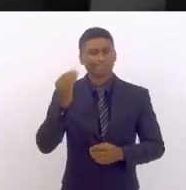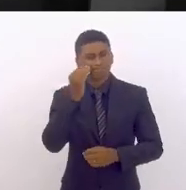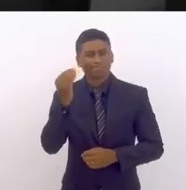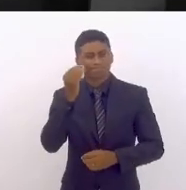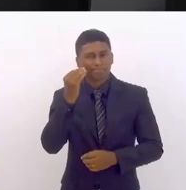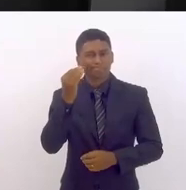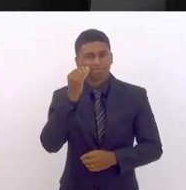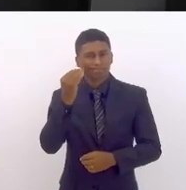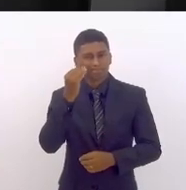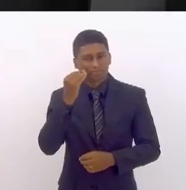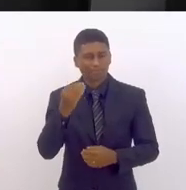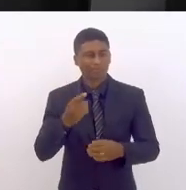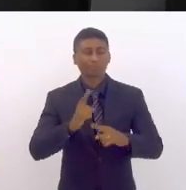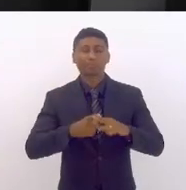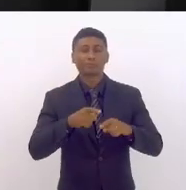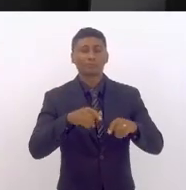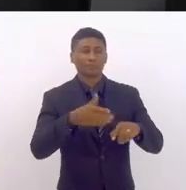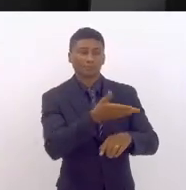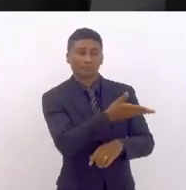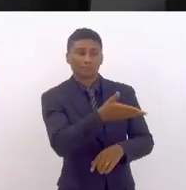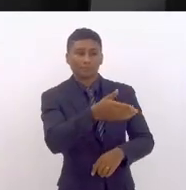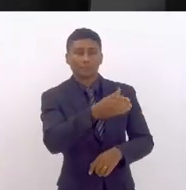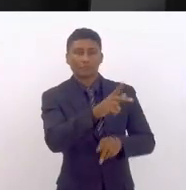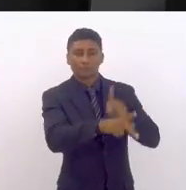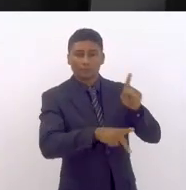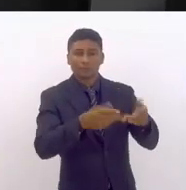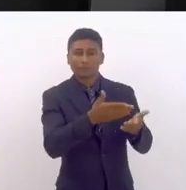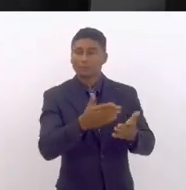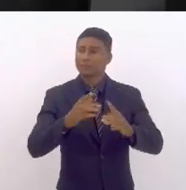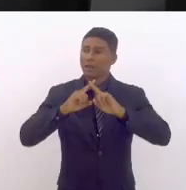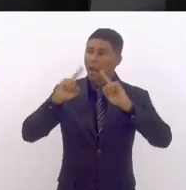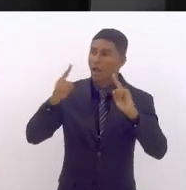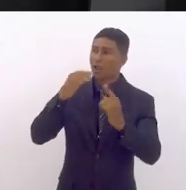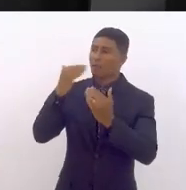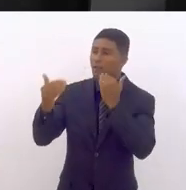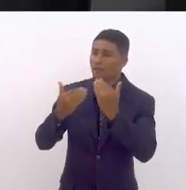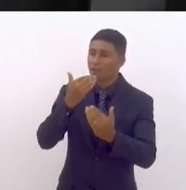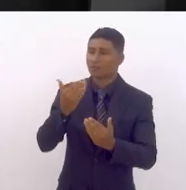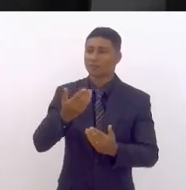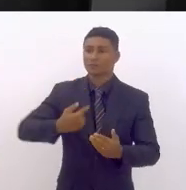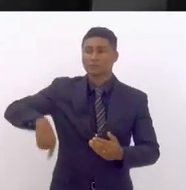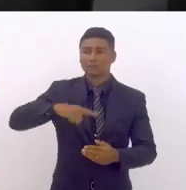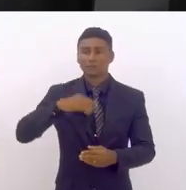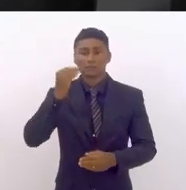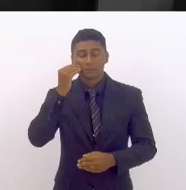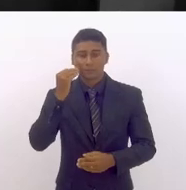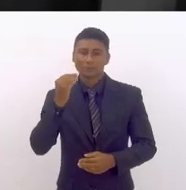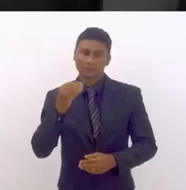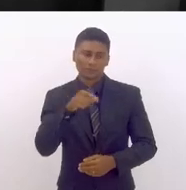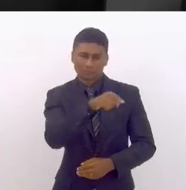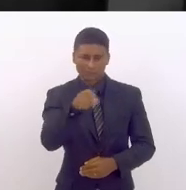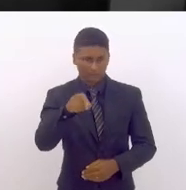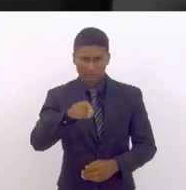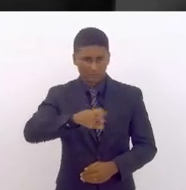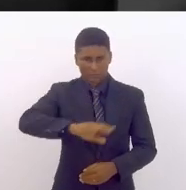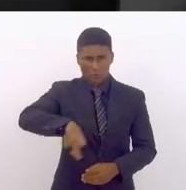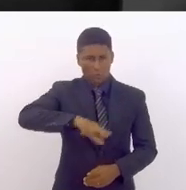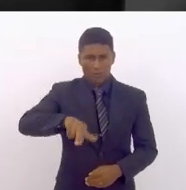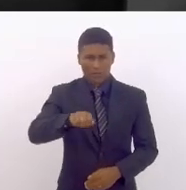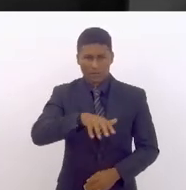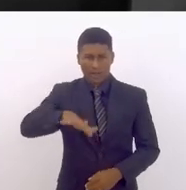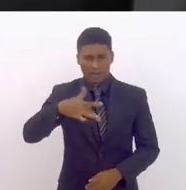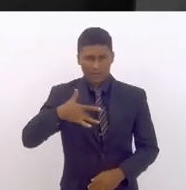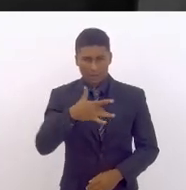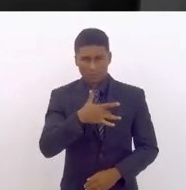demanda, a esse clamor da população. Quem não é da área da saúde já precisou, em